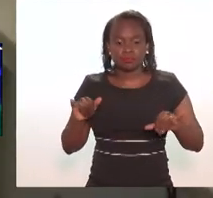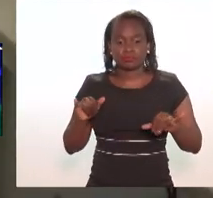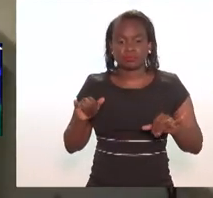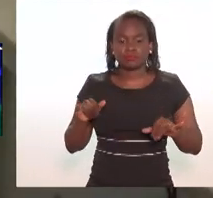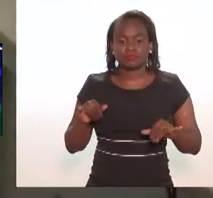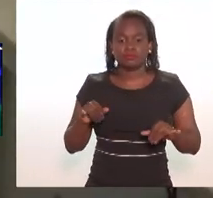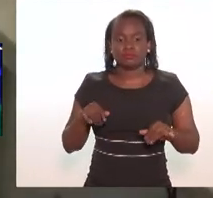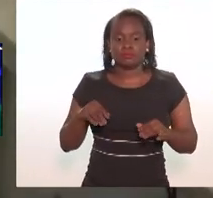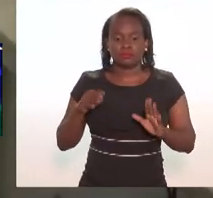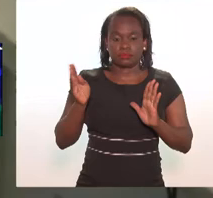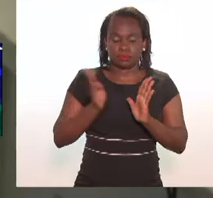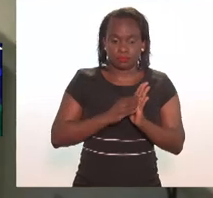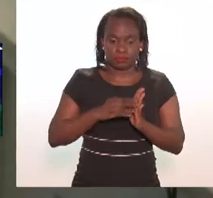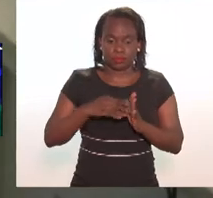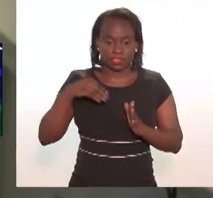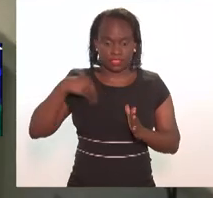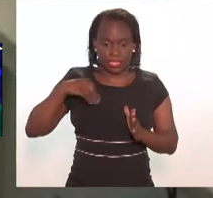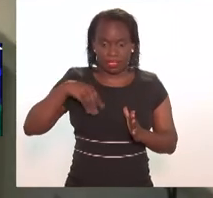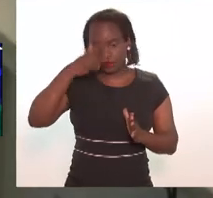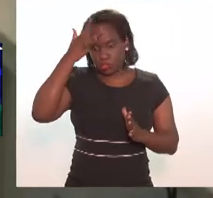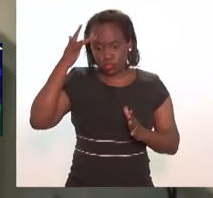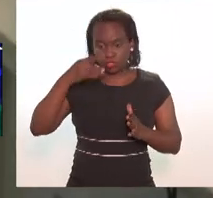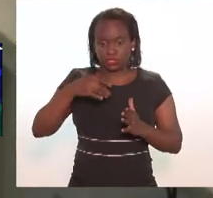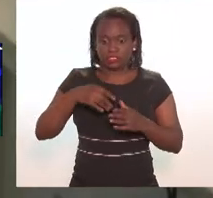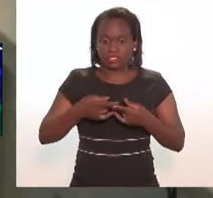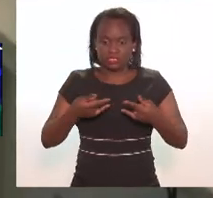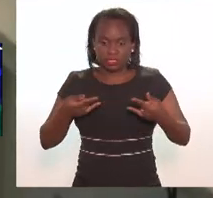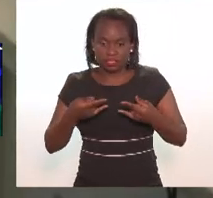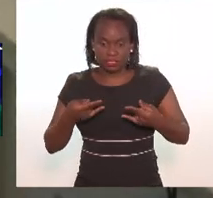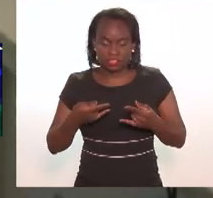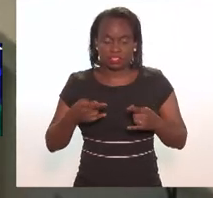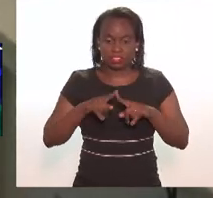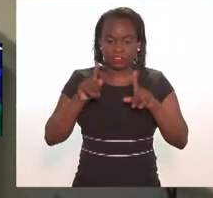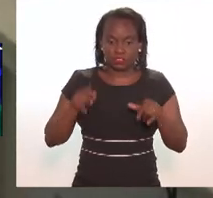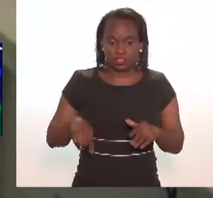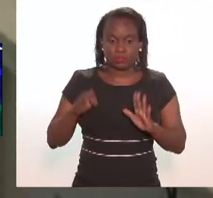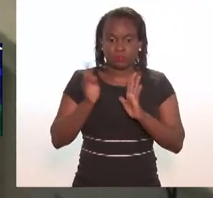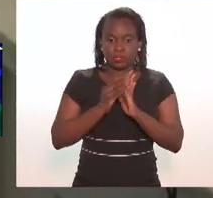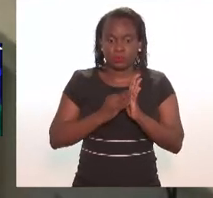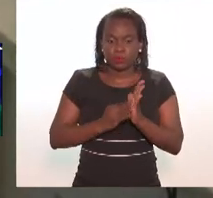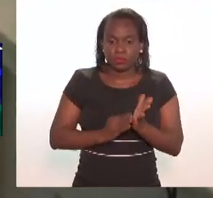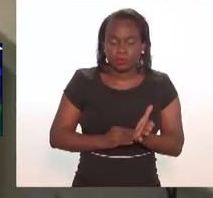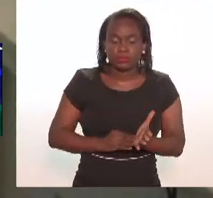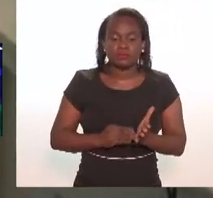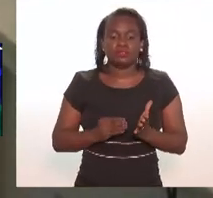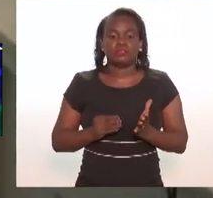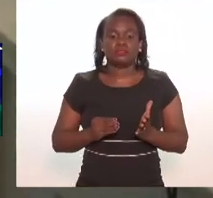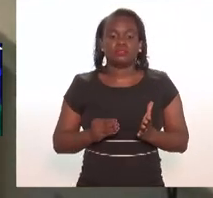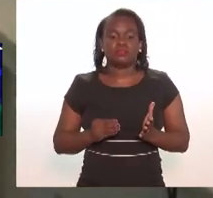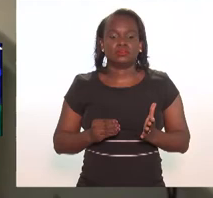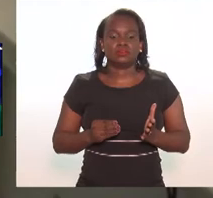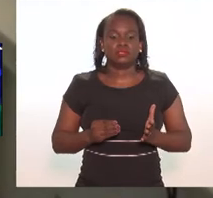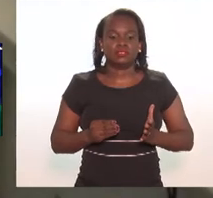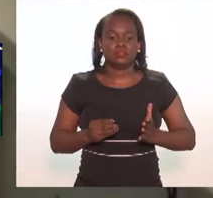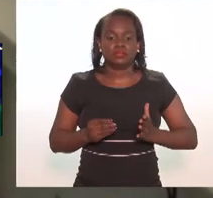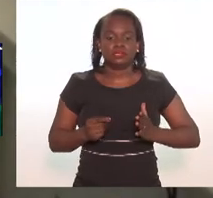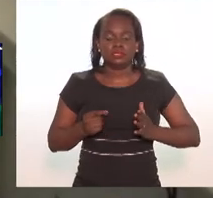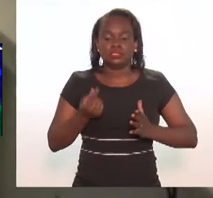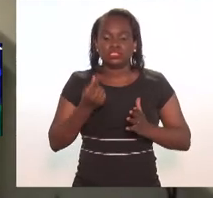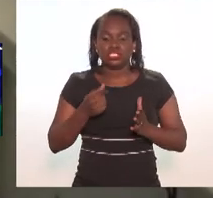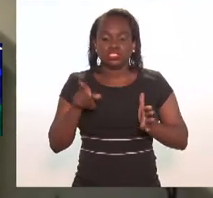nos contracheques dos servidores públicos os valores a